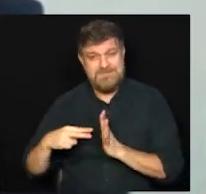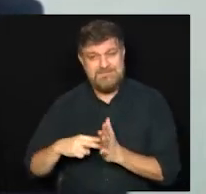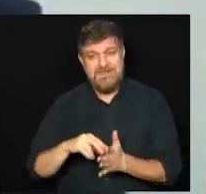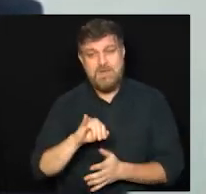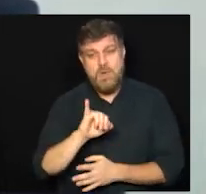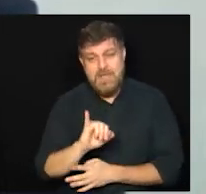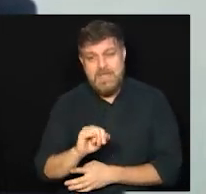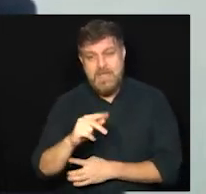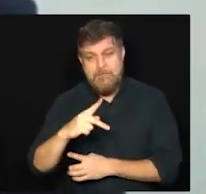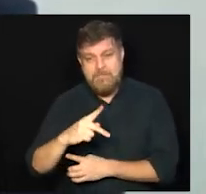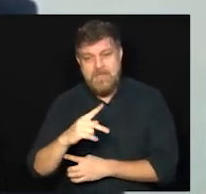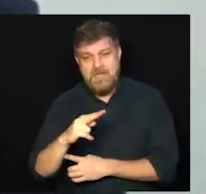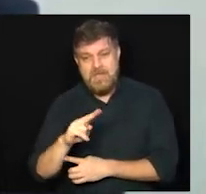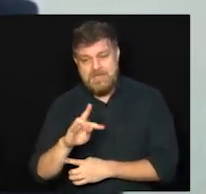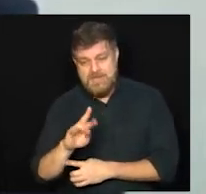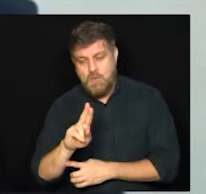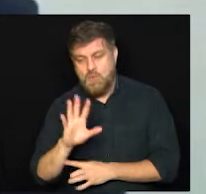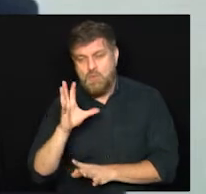cidade.